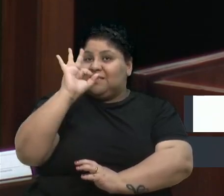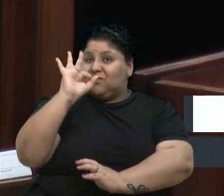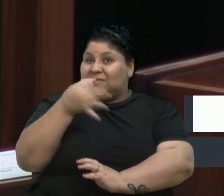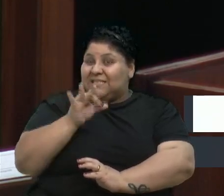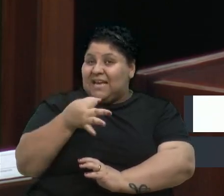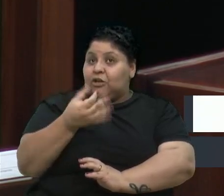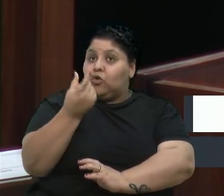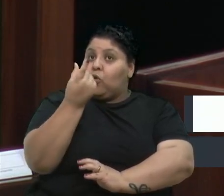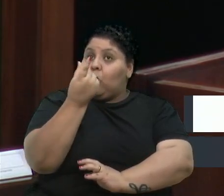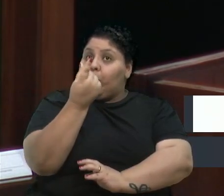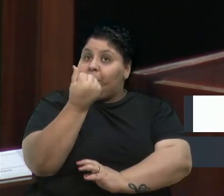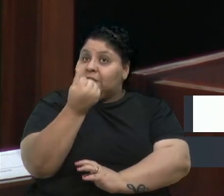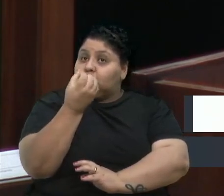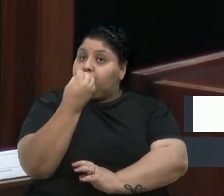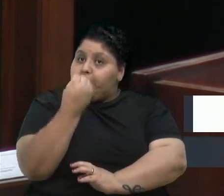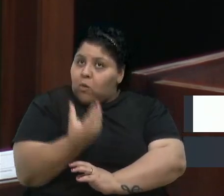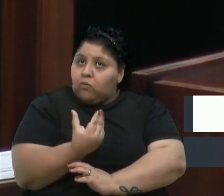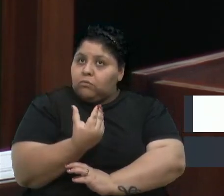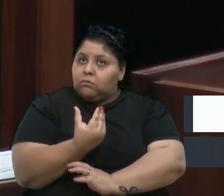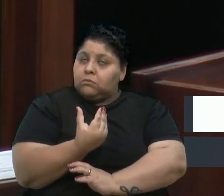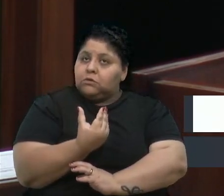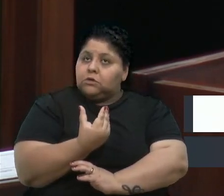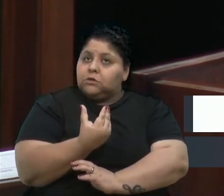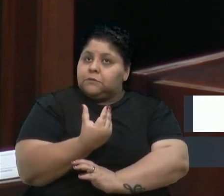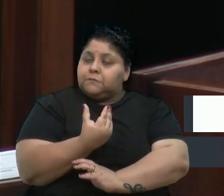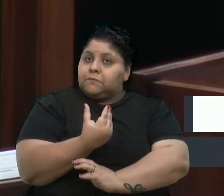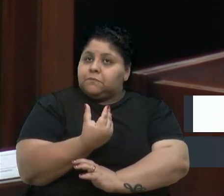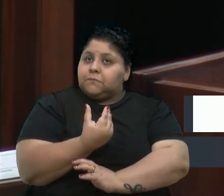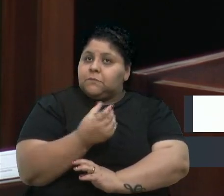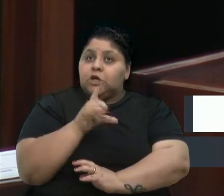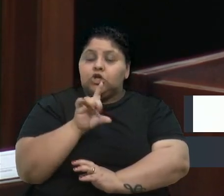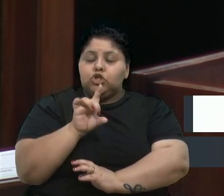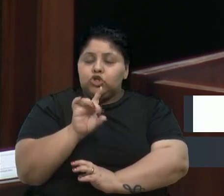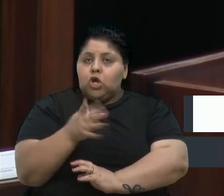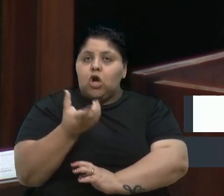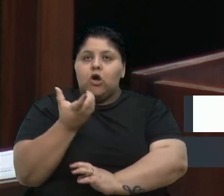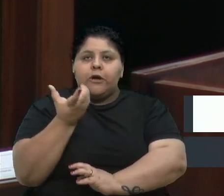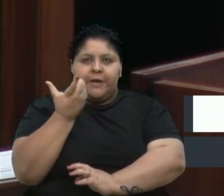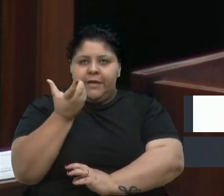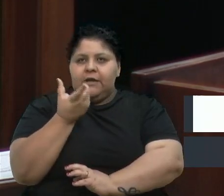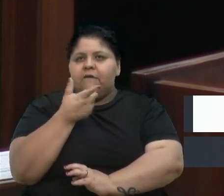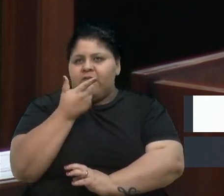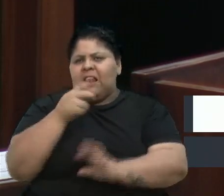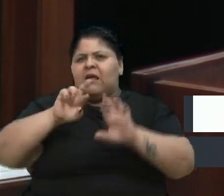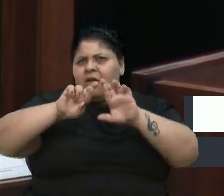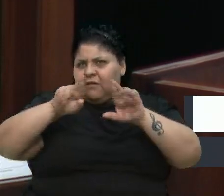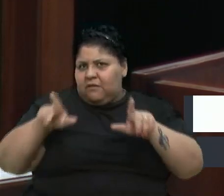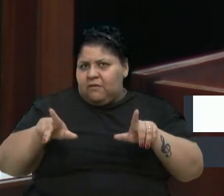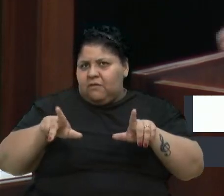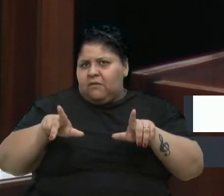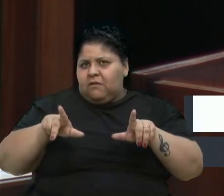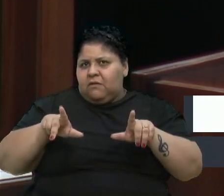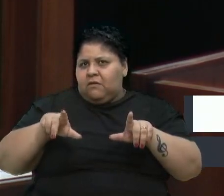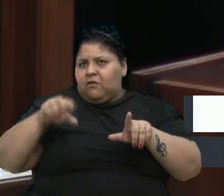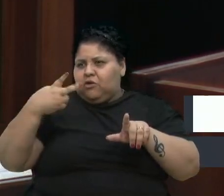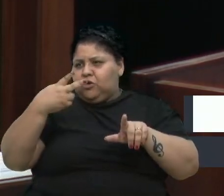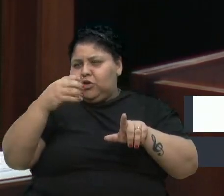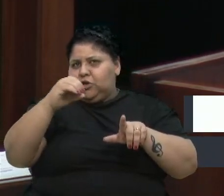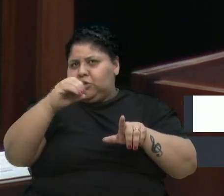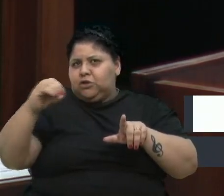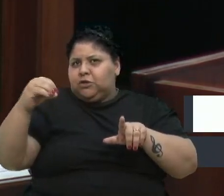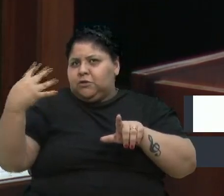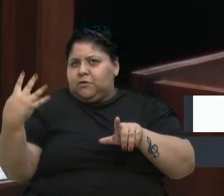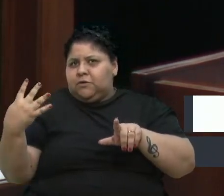preço saudável. E eu só queria dizer uma questão, uma diferença entre 2004